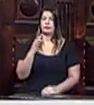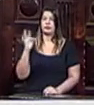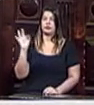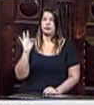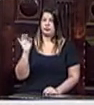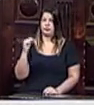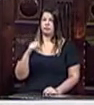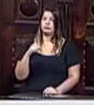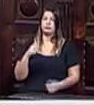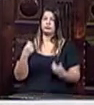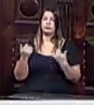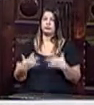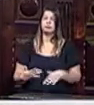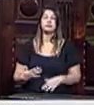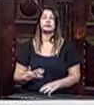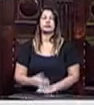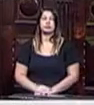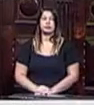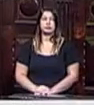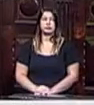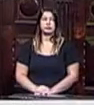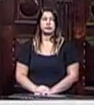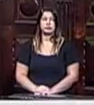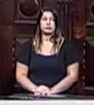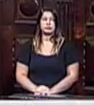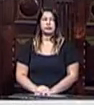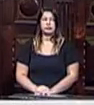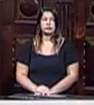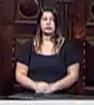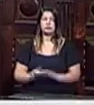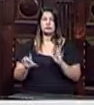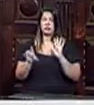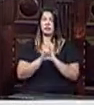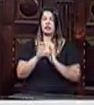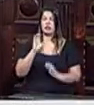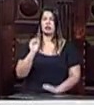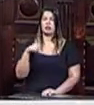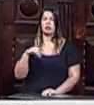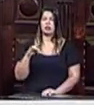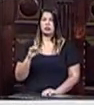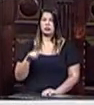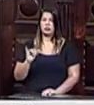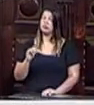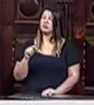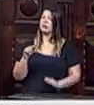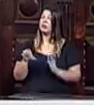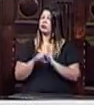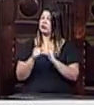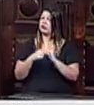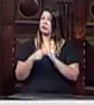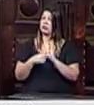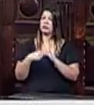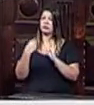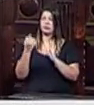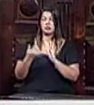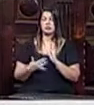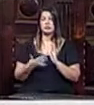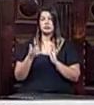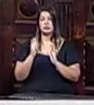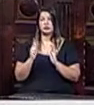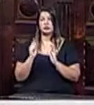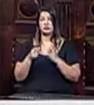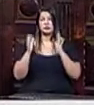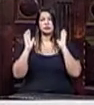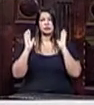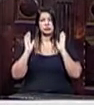Não é? Então, a questão da Lei Kandir. A Lei Kandir, ela simplesmente,